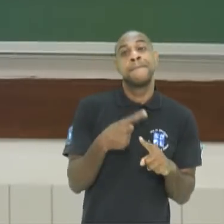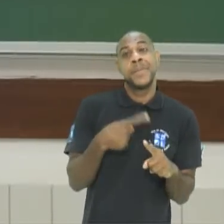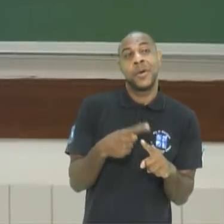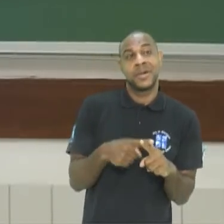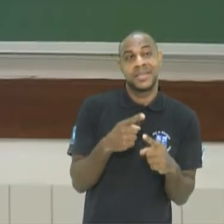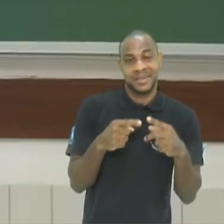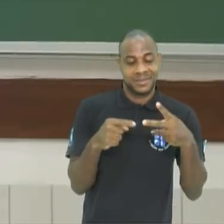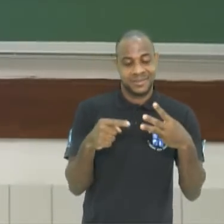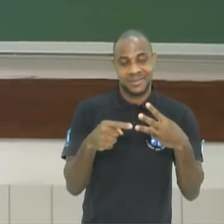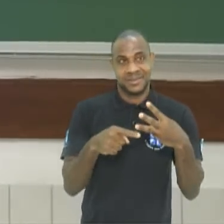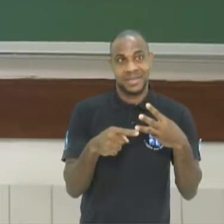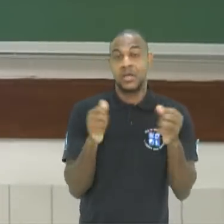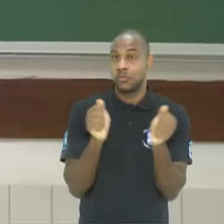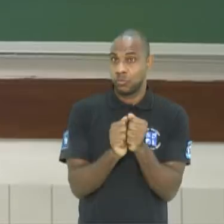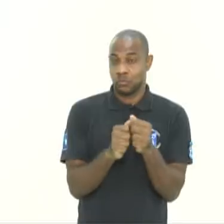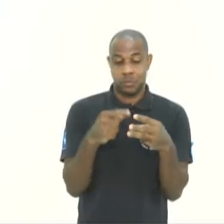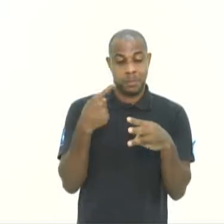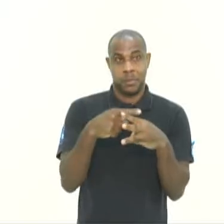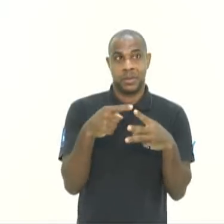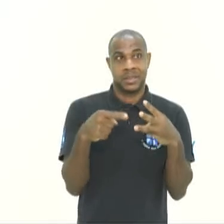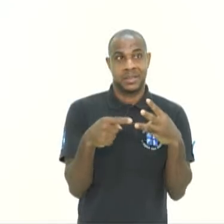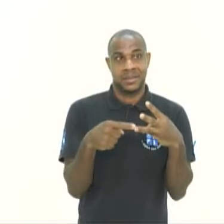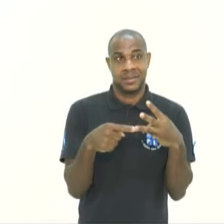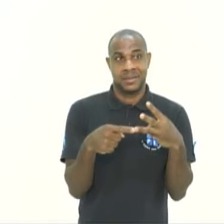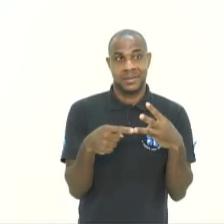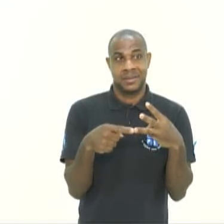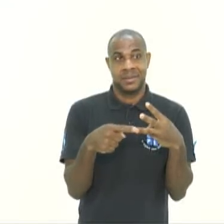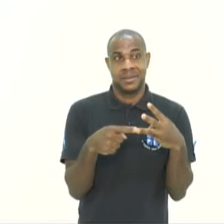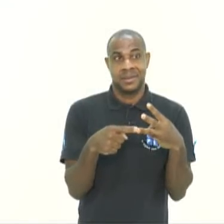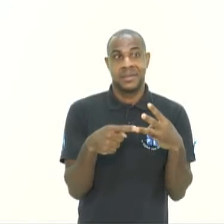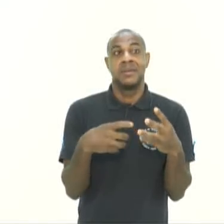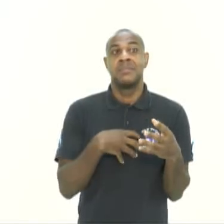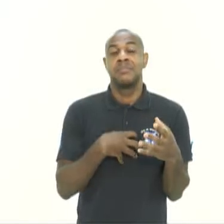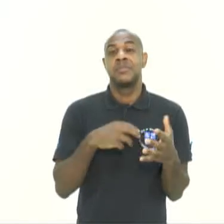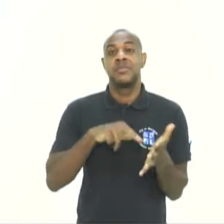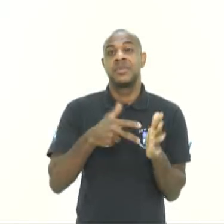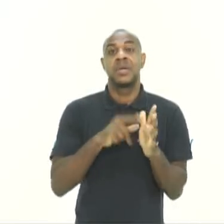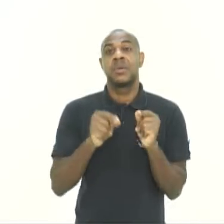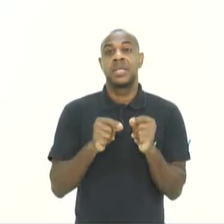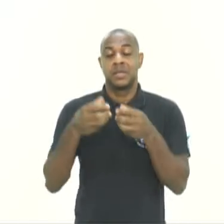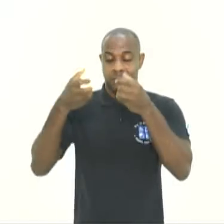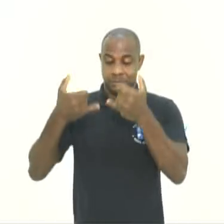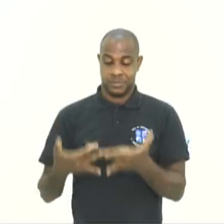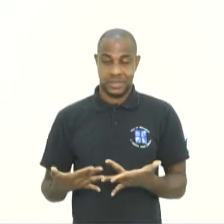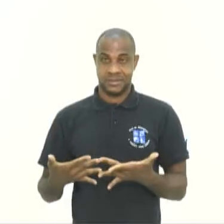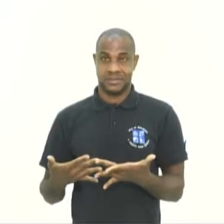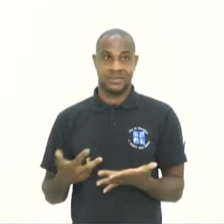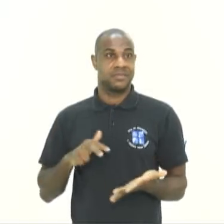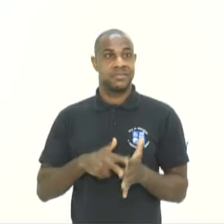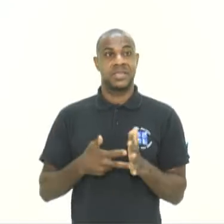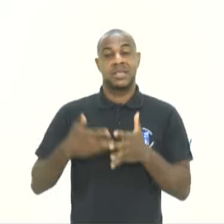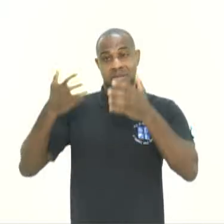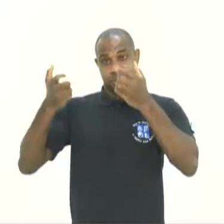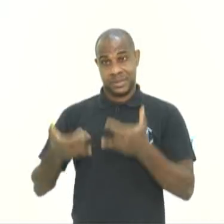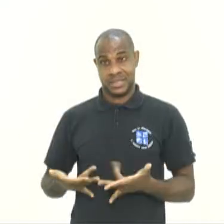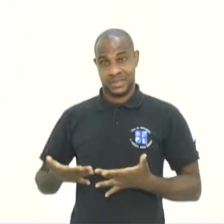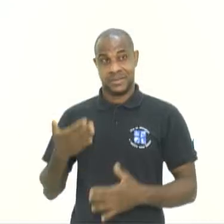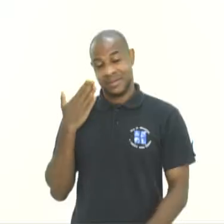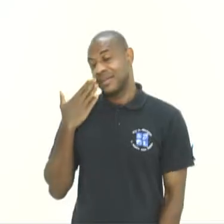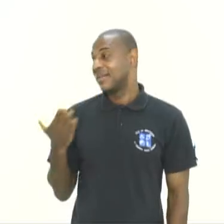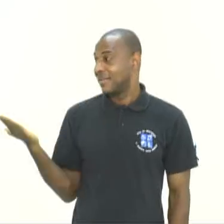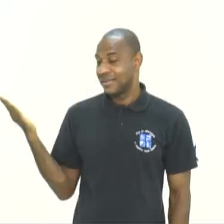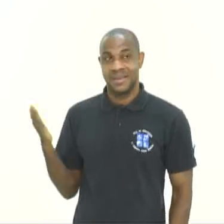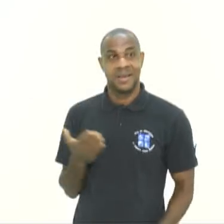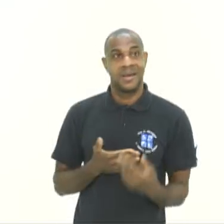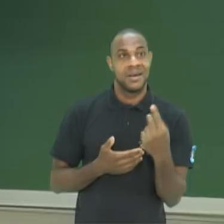que é esse porquê junto, certo? O porquê, sentido de explicação, tá? Explicando. Então, se a gente